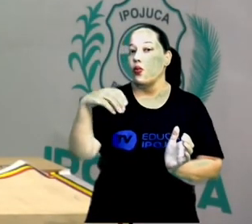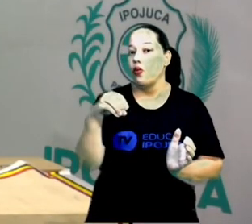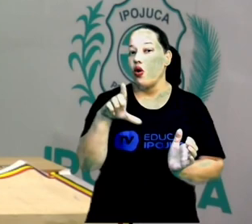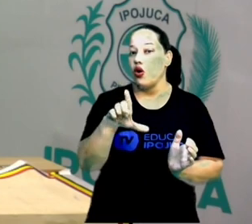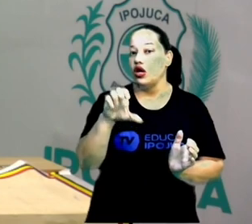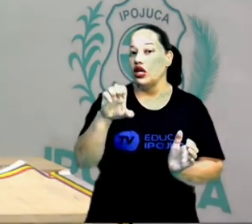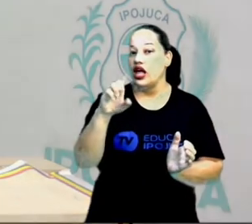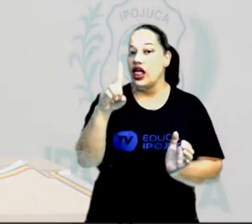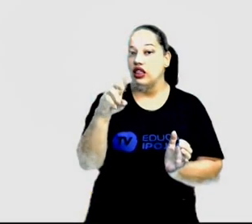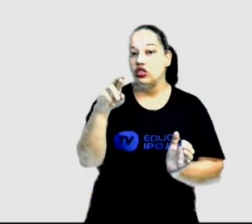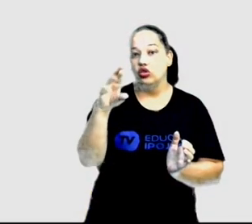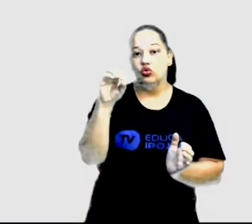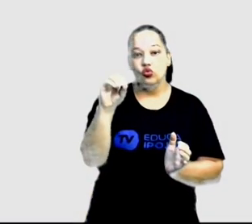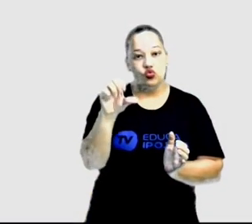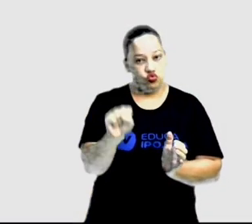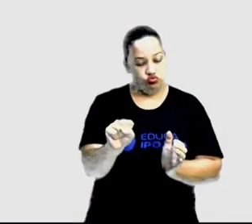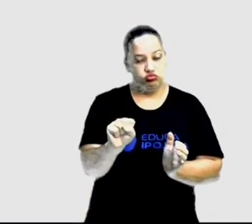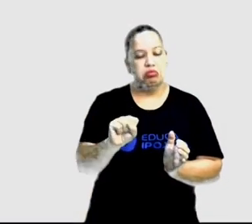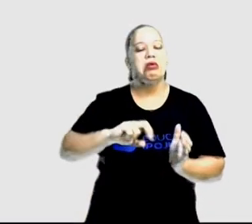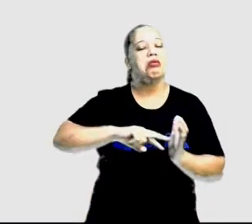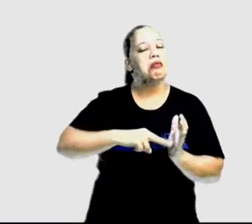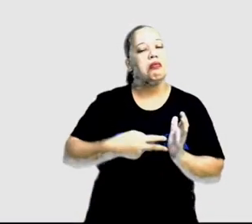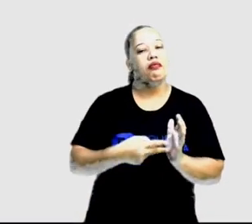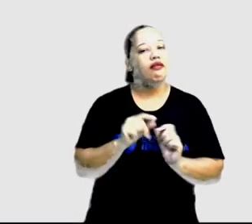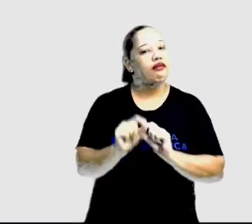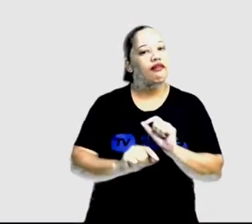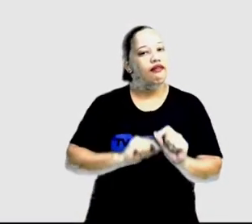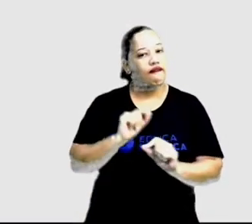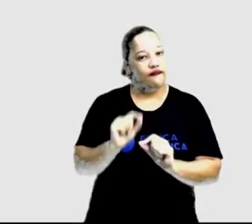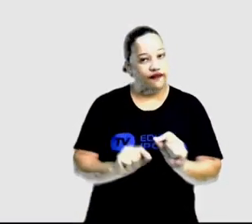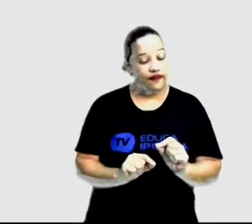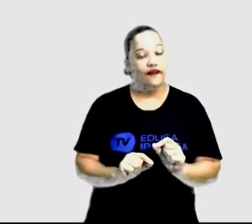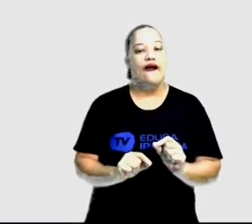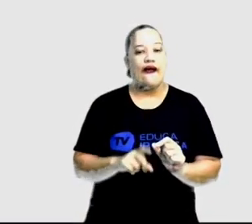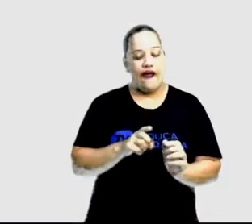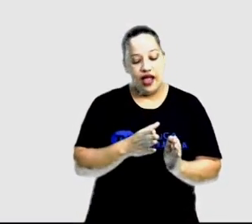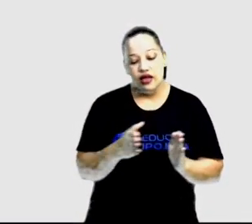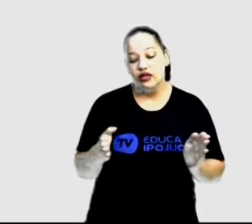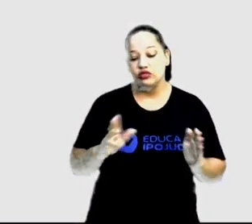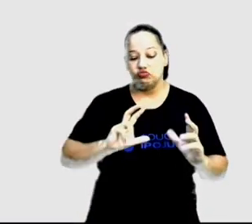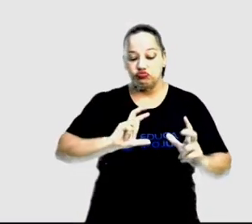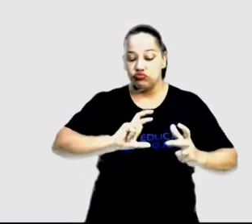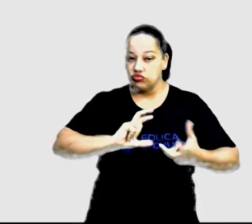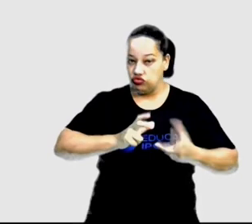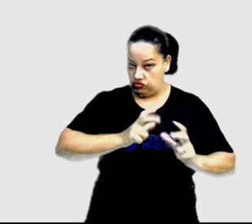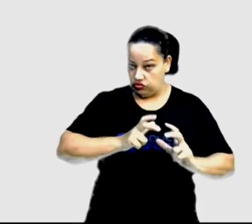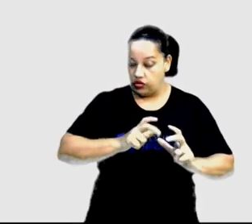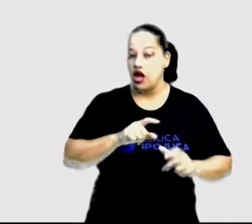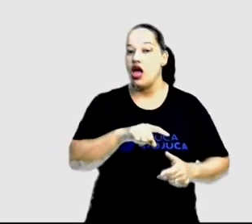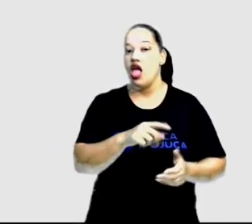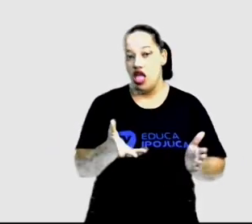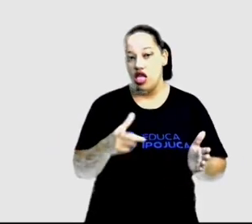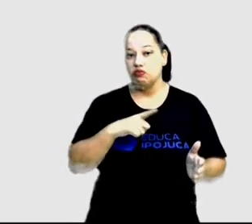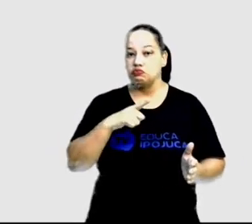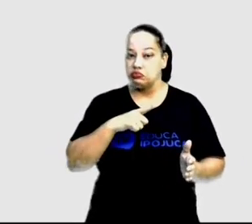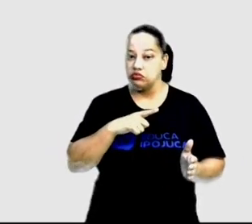Os poliedros são sólidos geométricos formados por